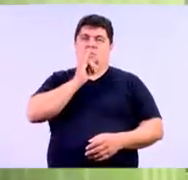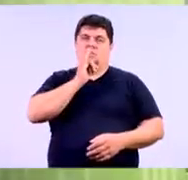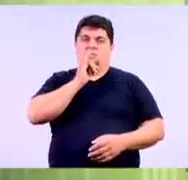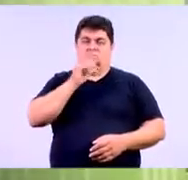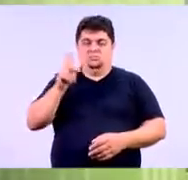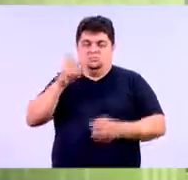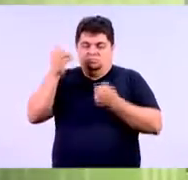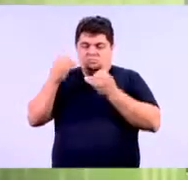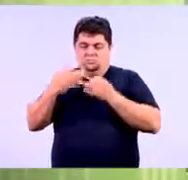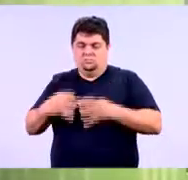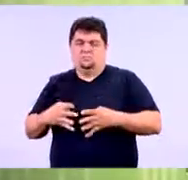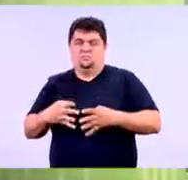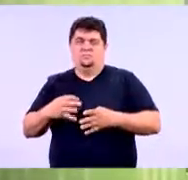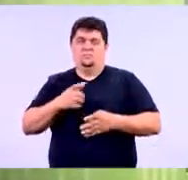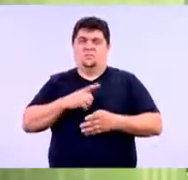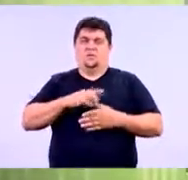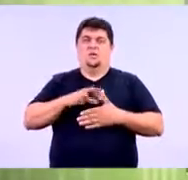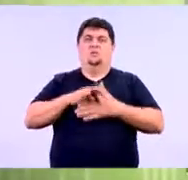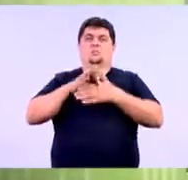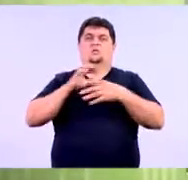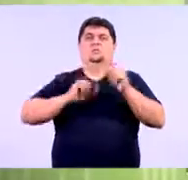explanou, o princípio